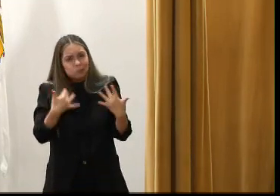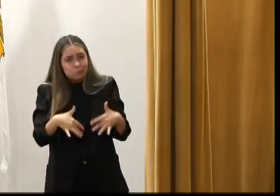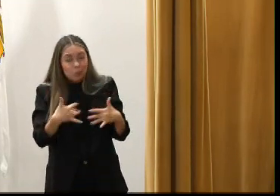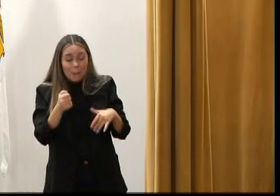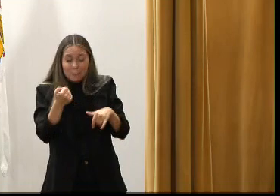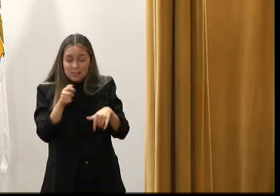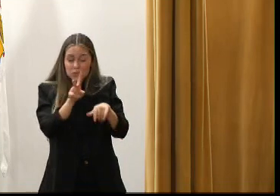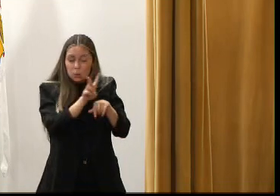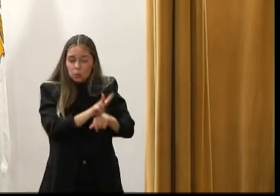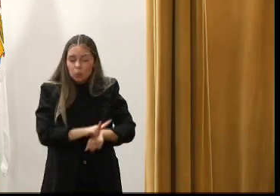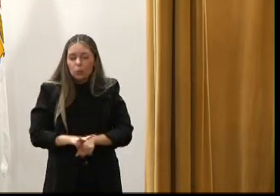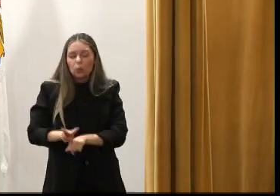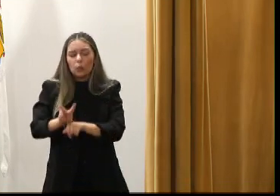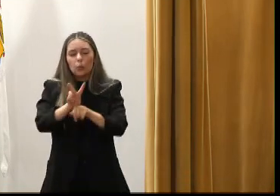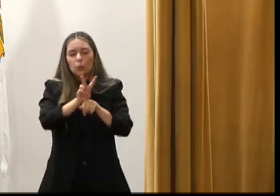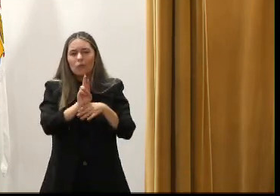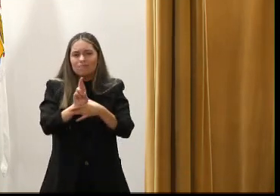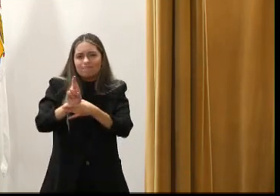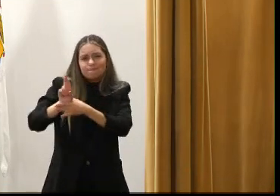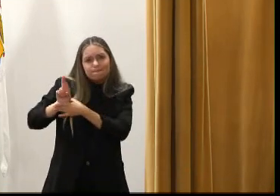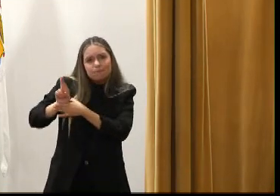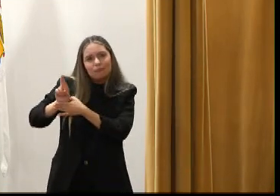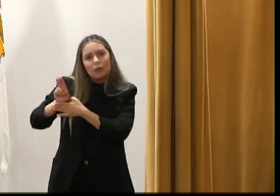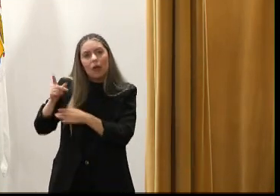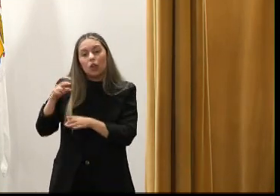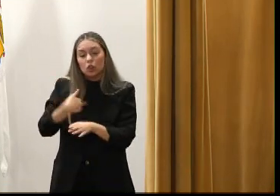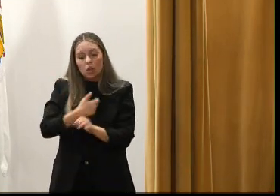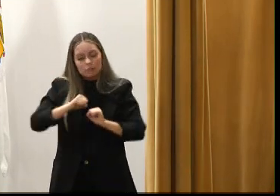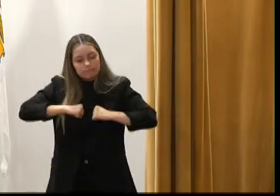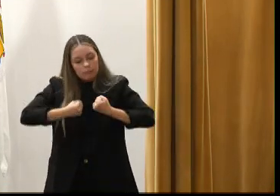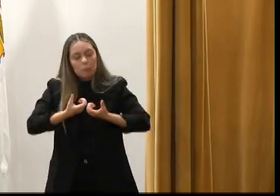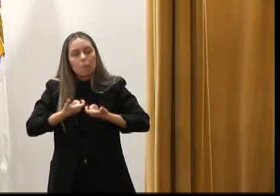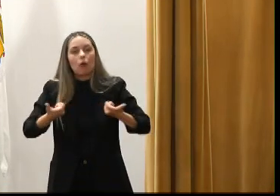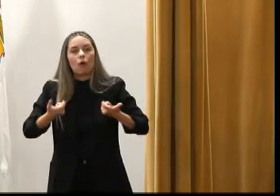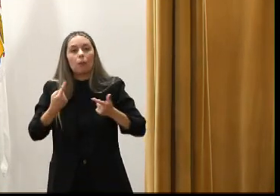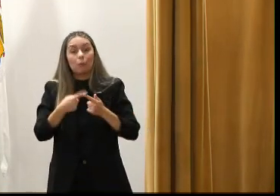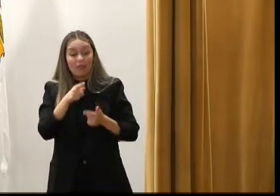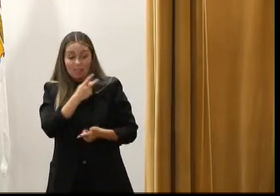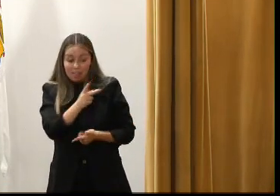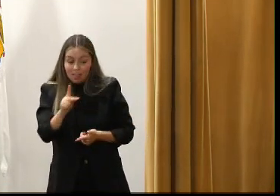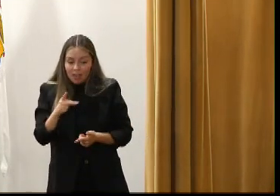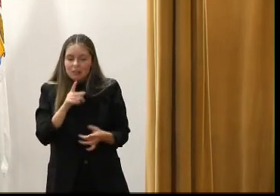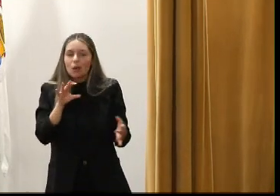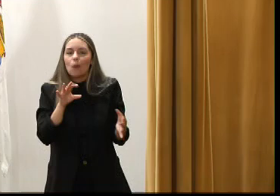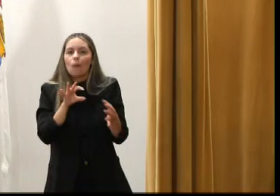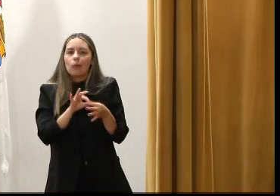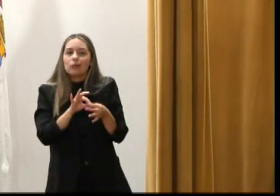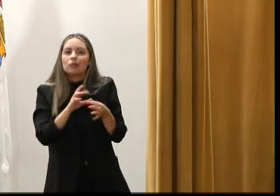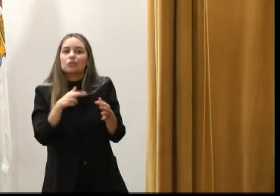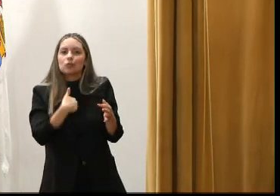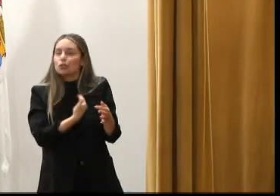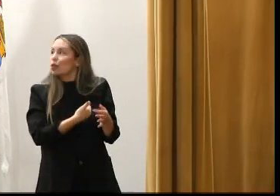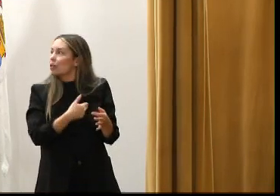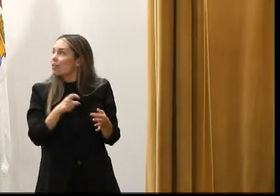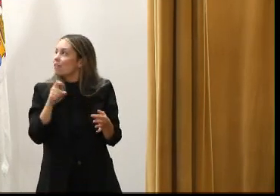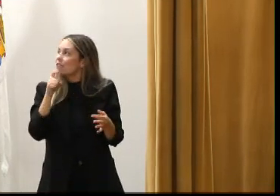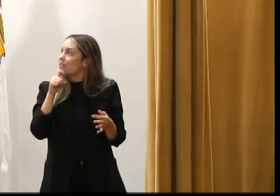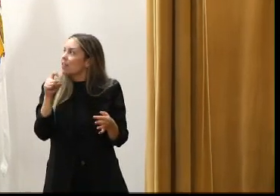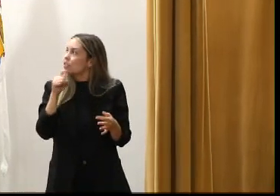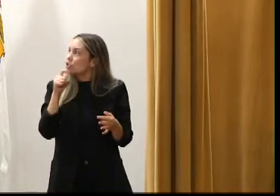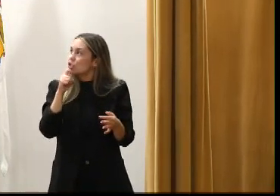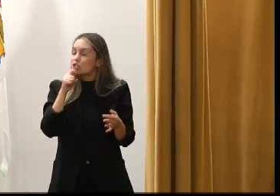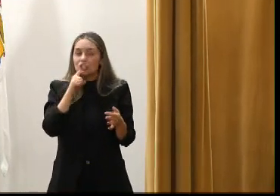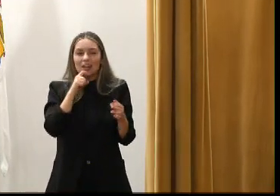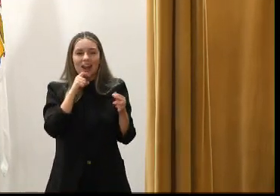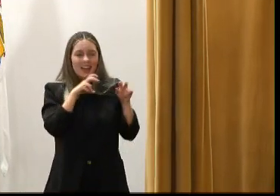ser conservada, né, preservada com todo o nosso esforço, porque ela também conecta com as nossas manchas verdes do interior